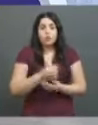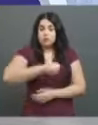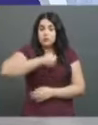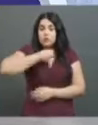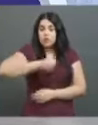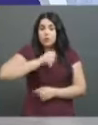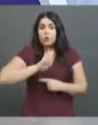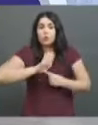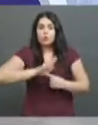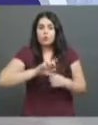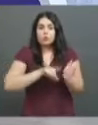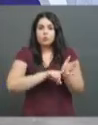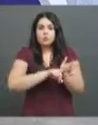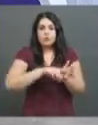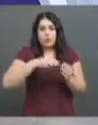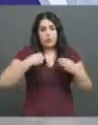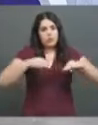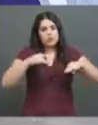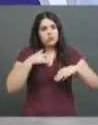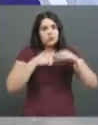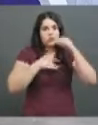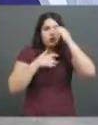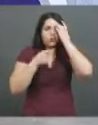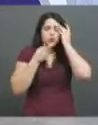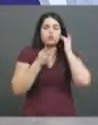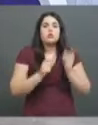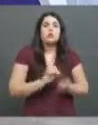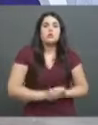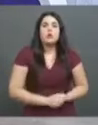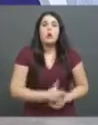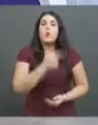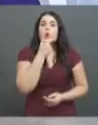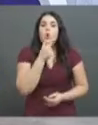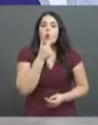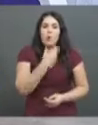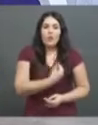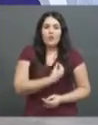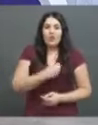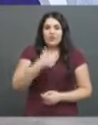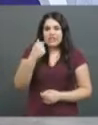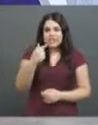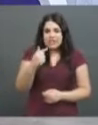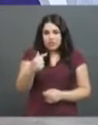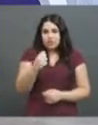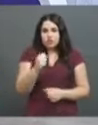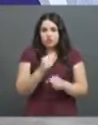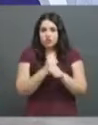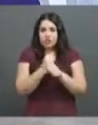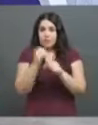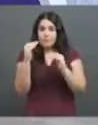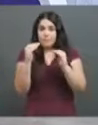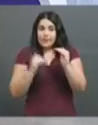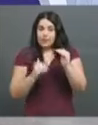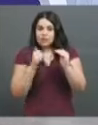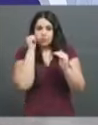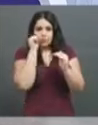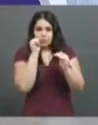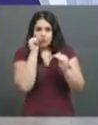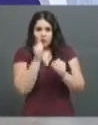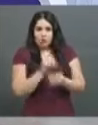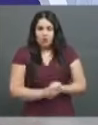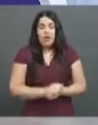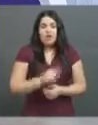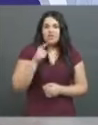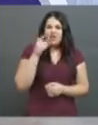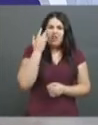mostra um dado interessante. Segundo o Ministério da Saúde, os homens vivem em média 7 anos a menos que as mulheres. O senhor acha